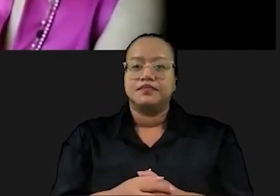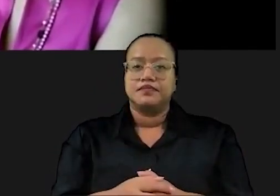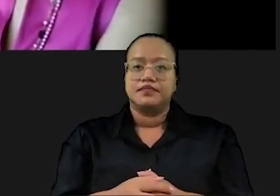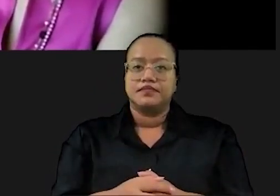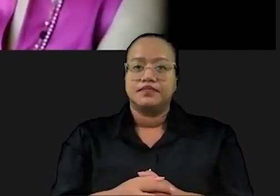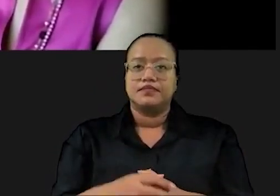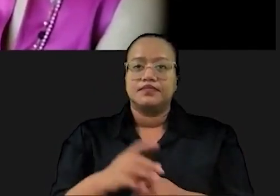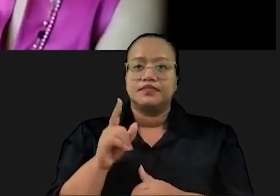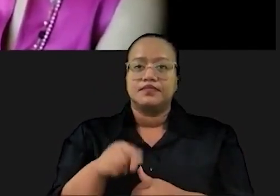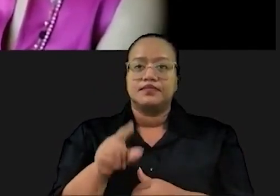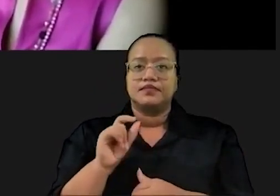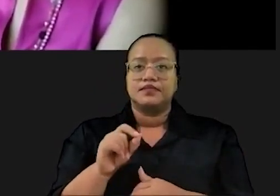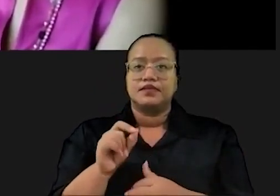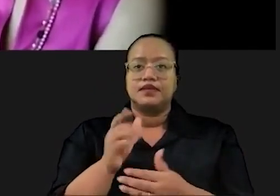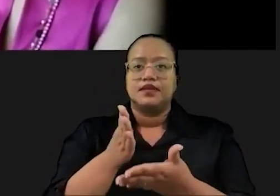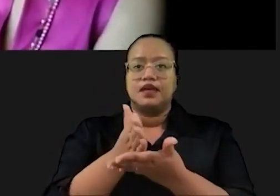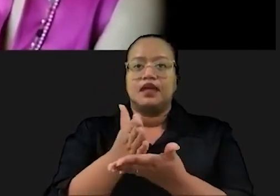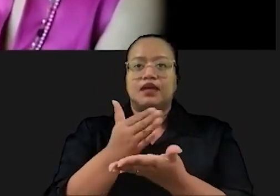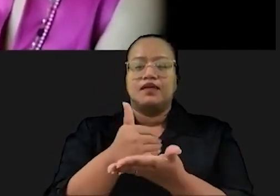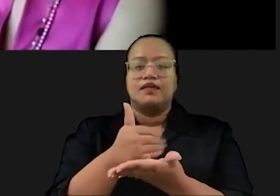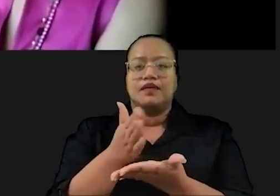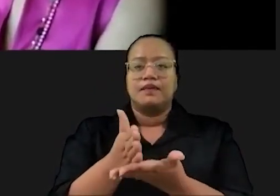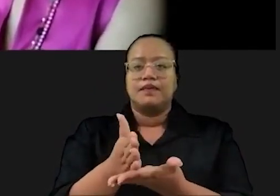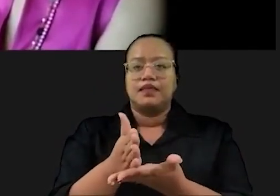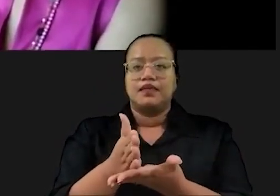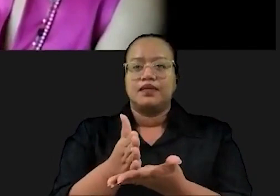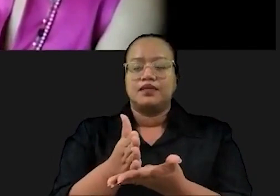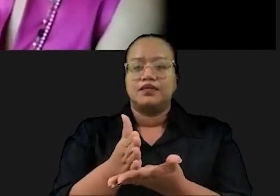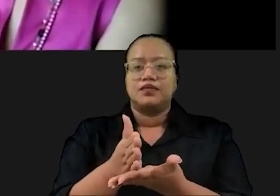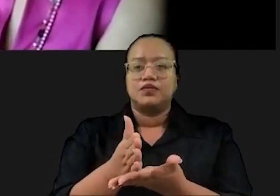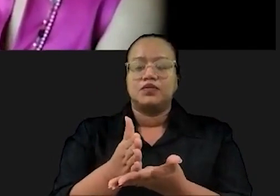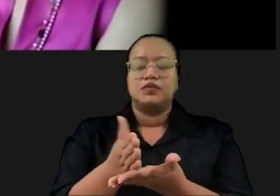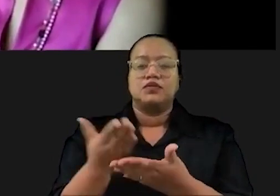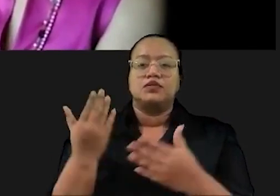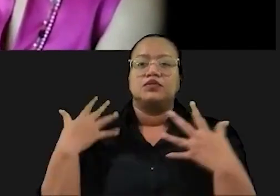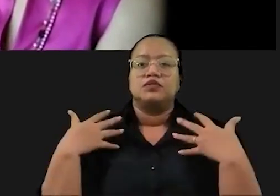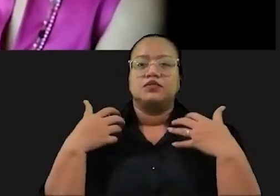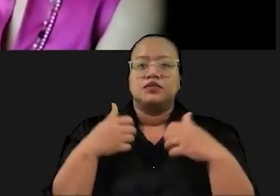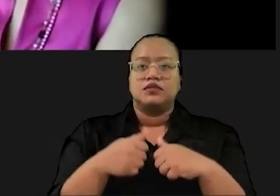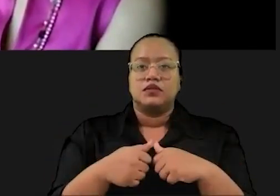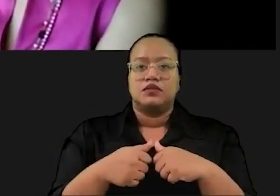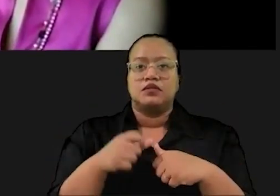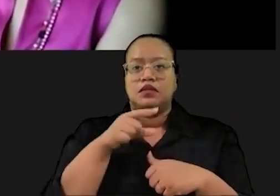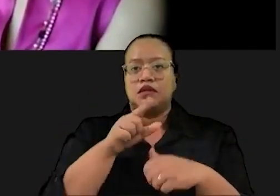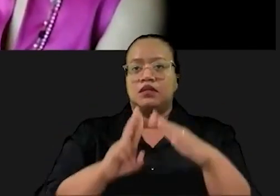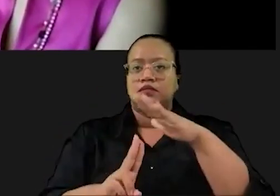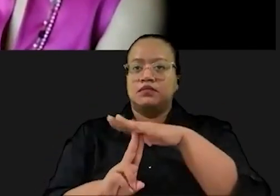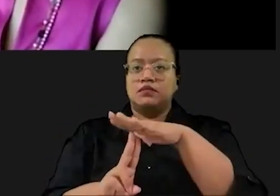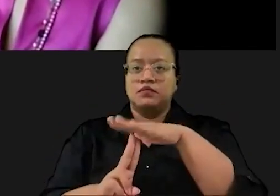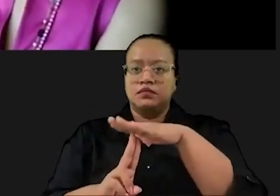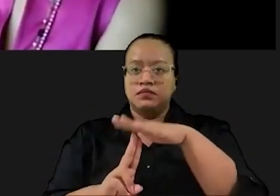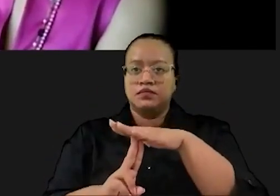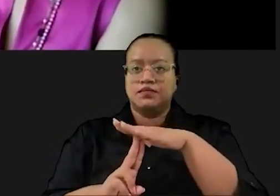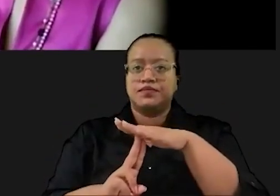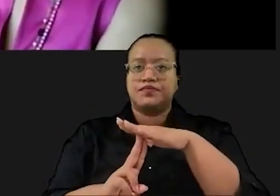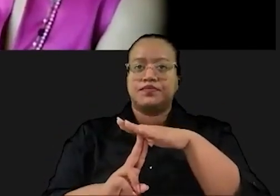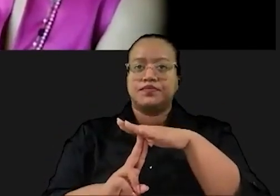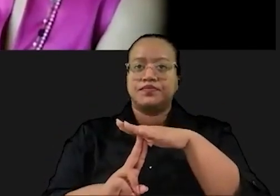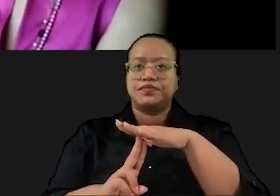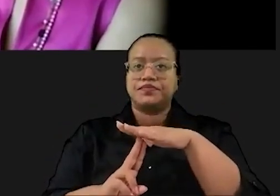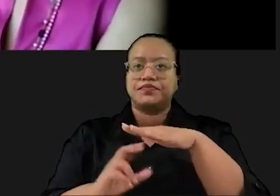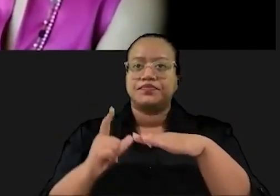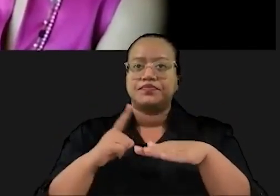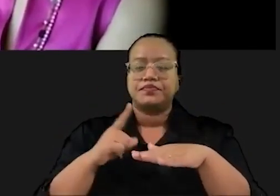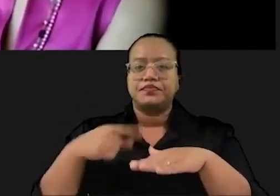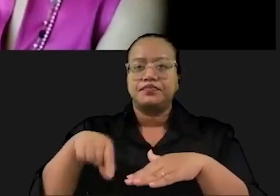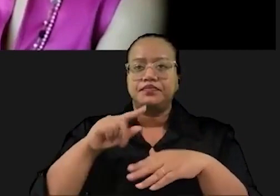fragmentação entre os magistrados. As unidades, elas são ali, é como se no nosso DNA, né, porque nós viemos